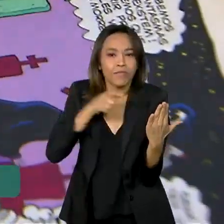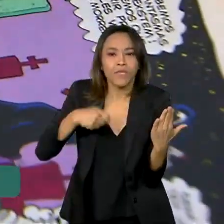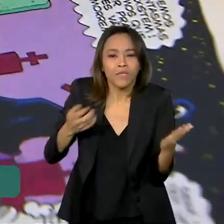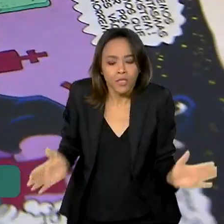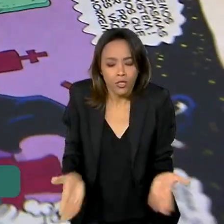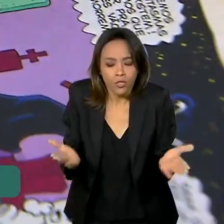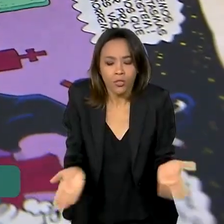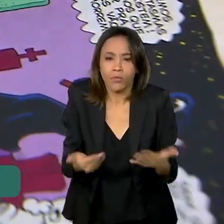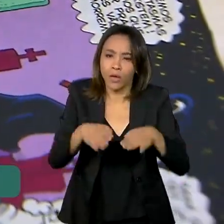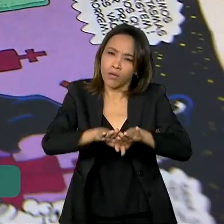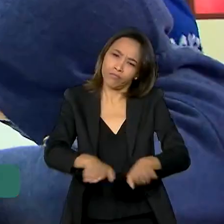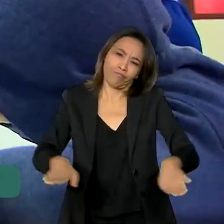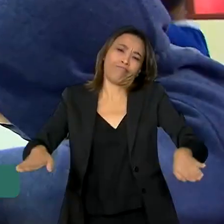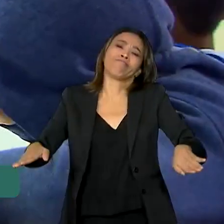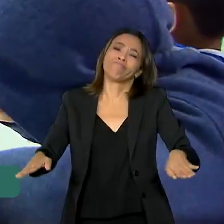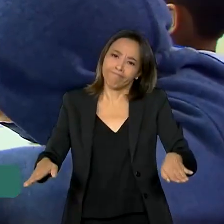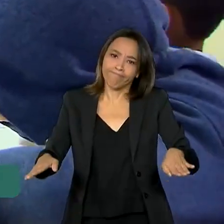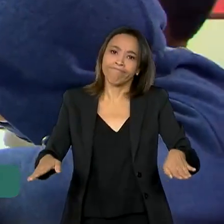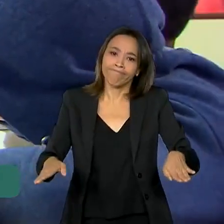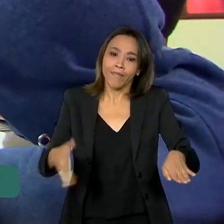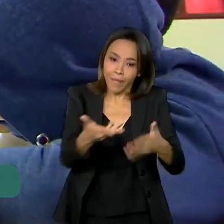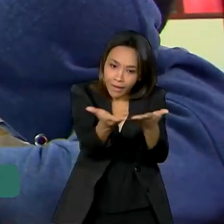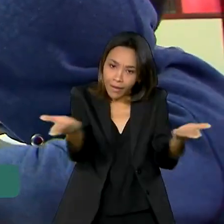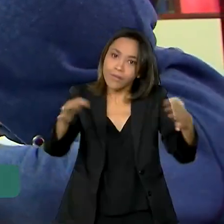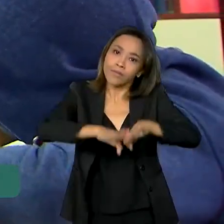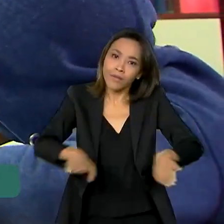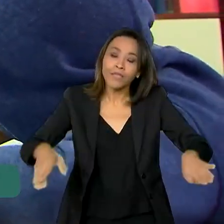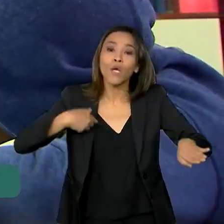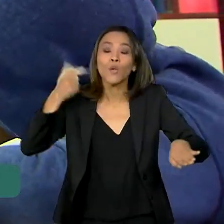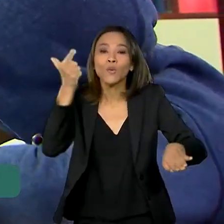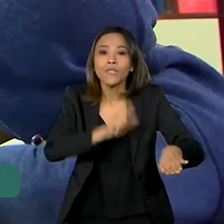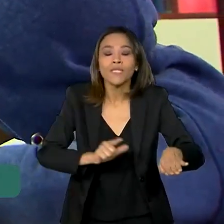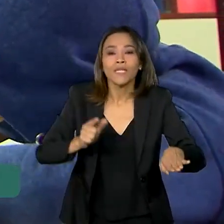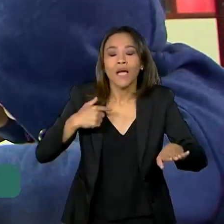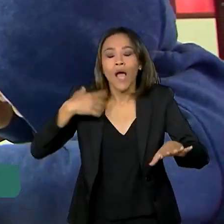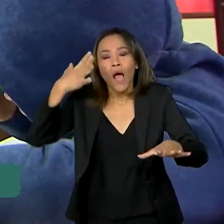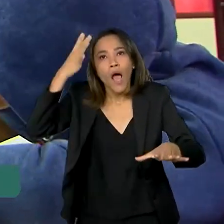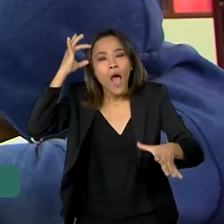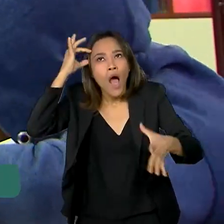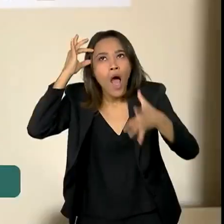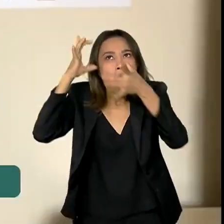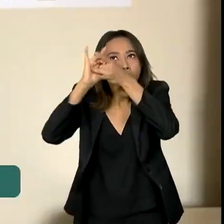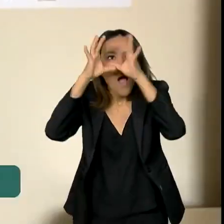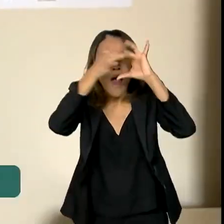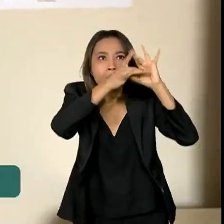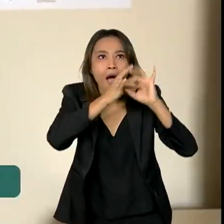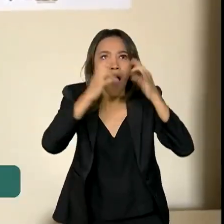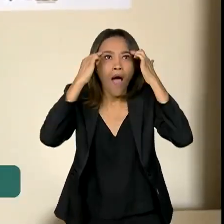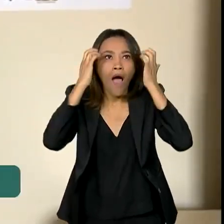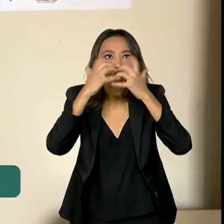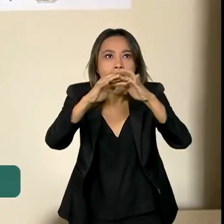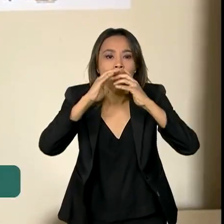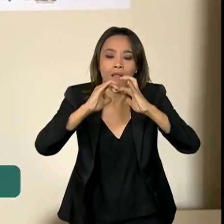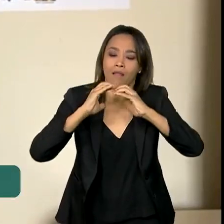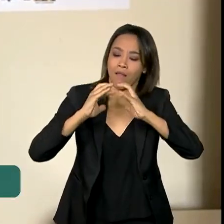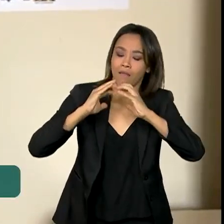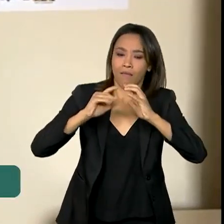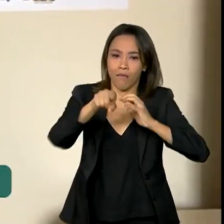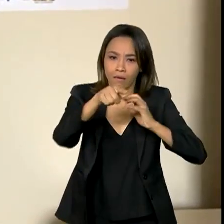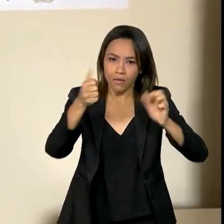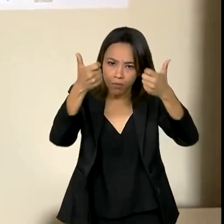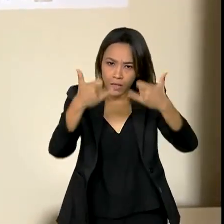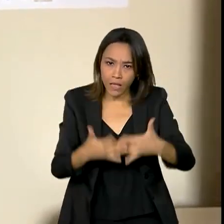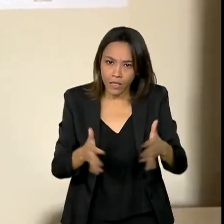o mais cedo possível para que a criança faça novas conexões neurais. Quanto antes a gente estimula a